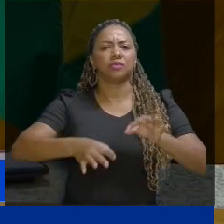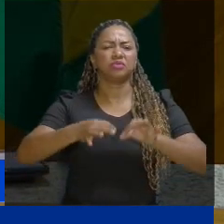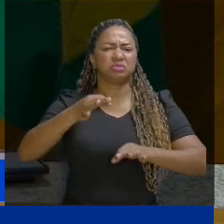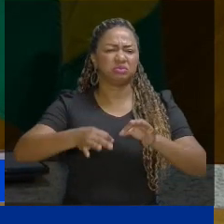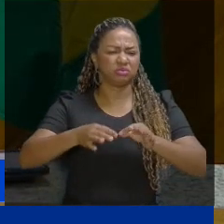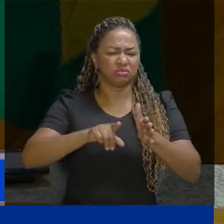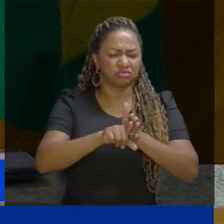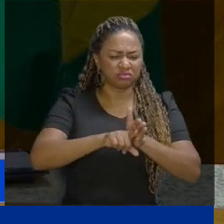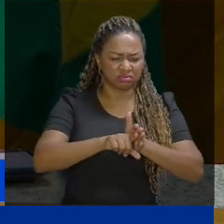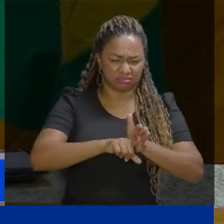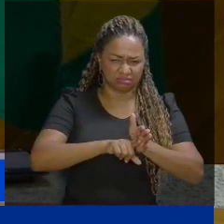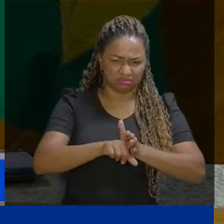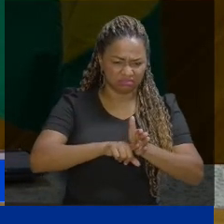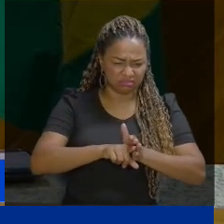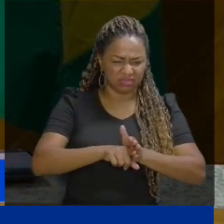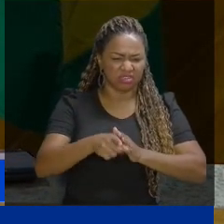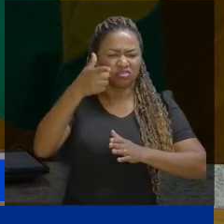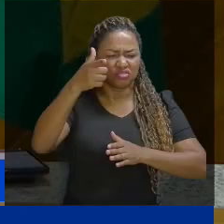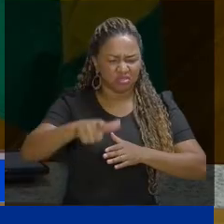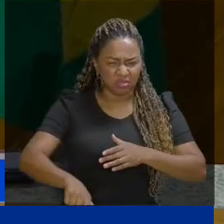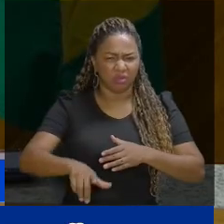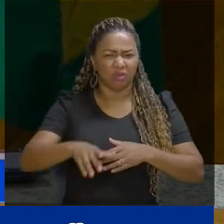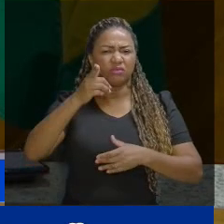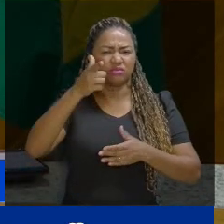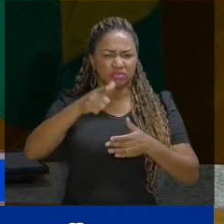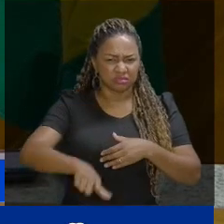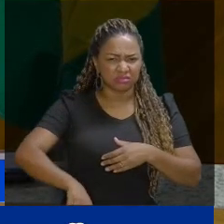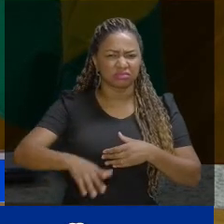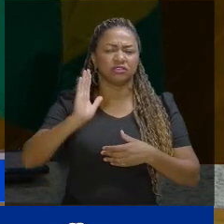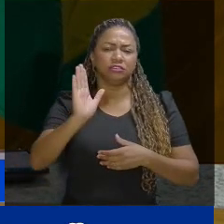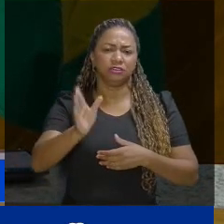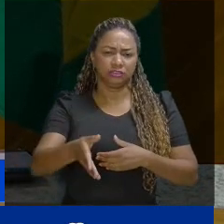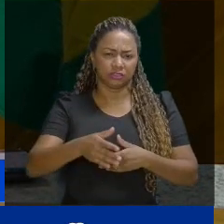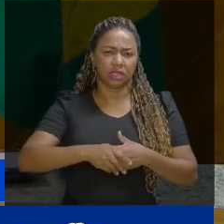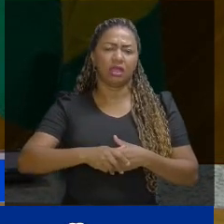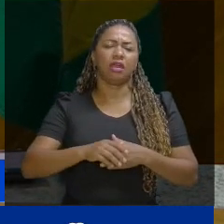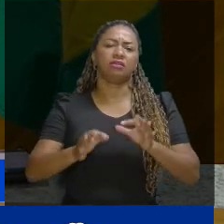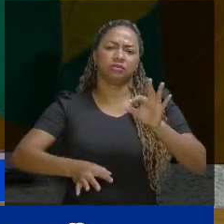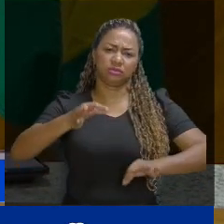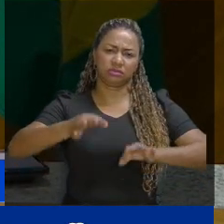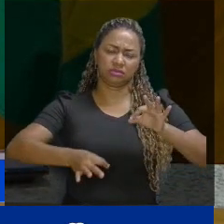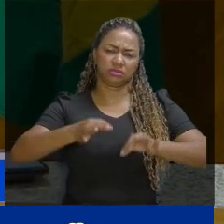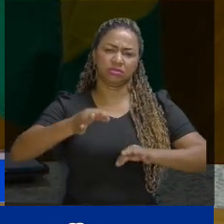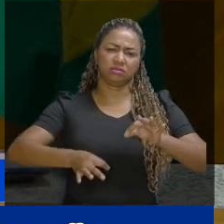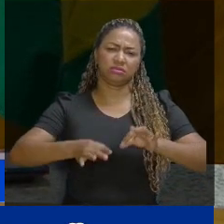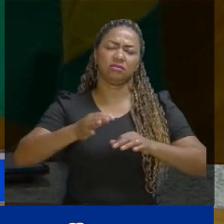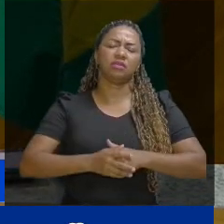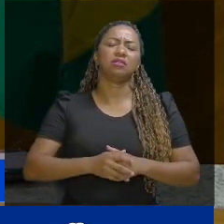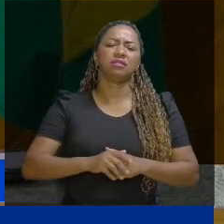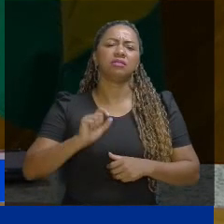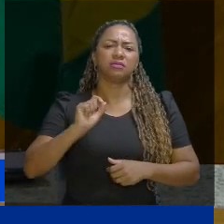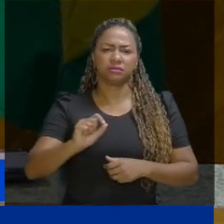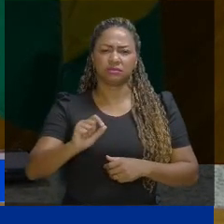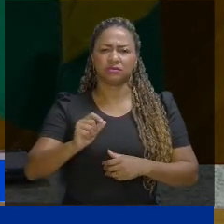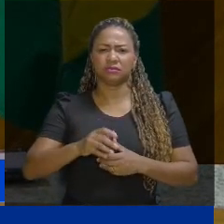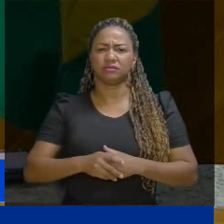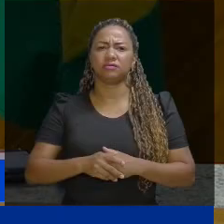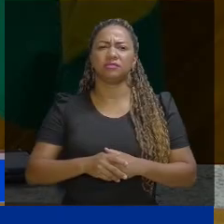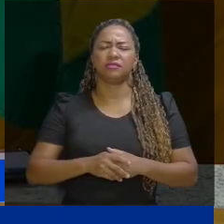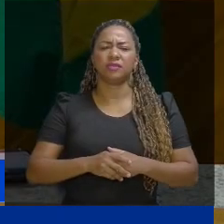reanalise matéria já submetida à apreciação do Poder Judiciário. Essa é a expressa menção do